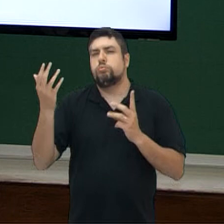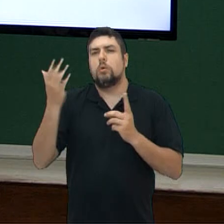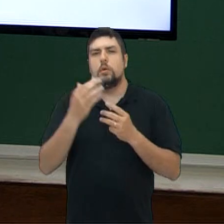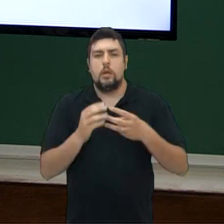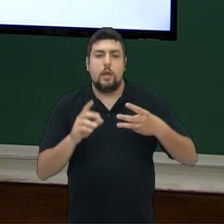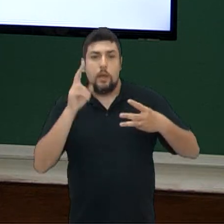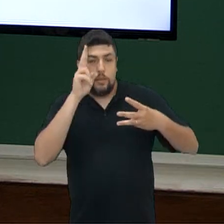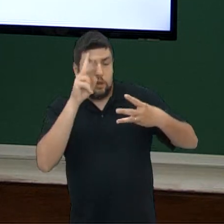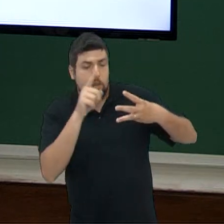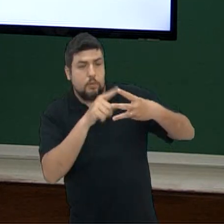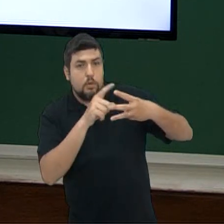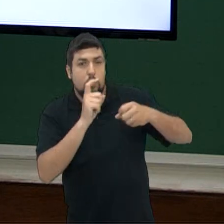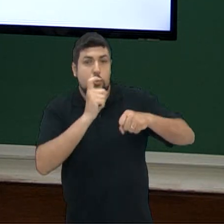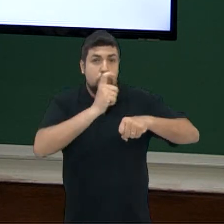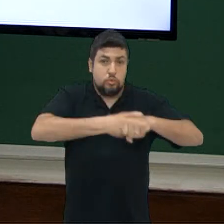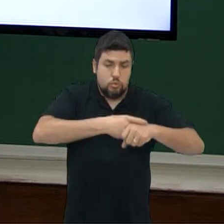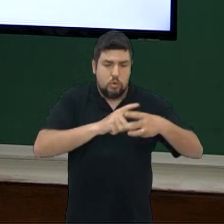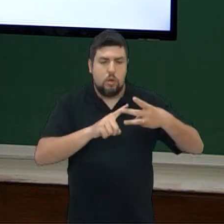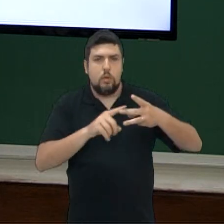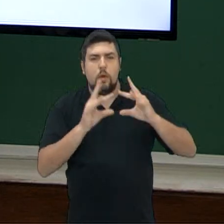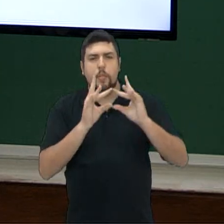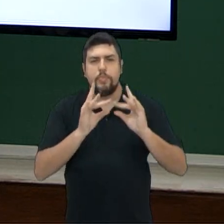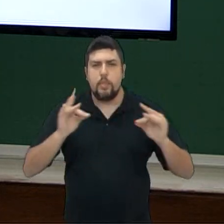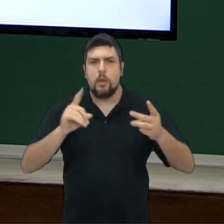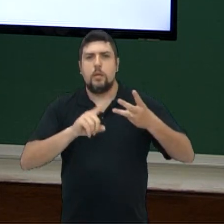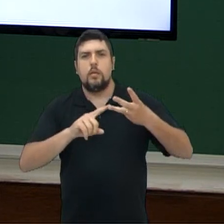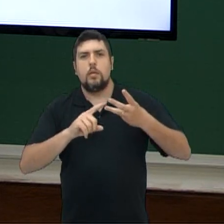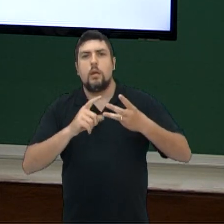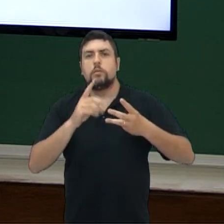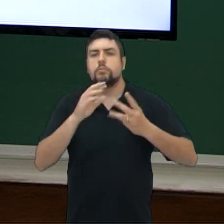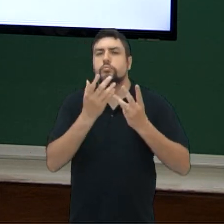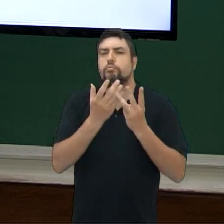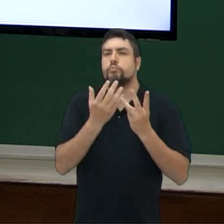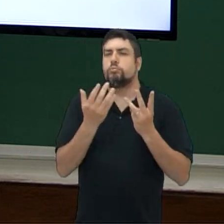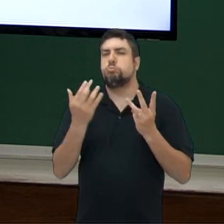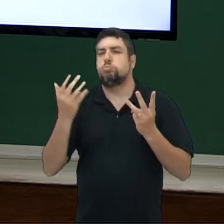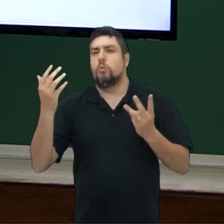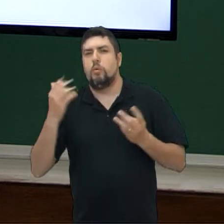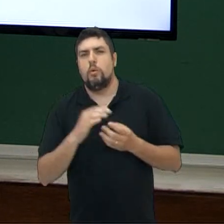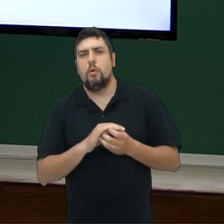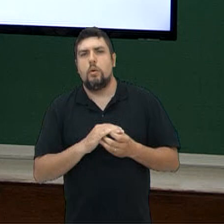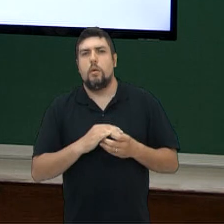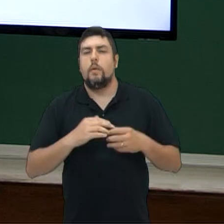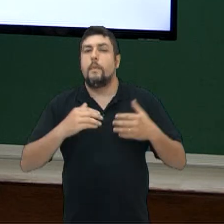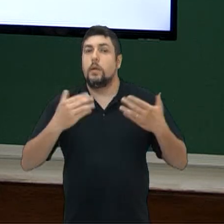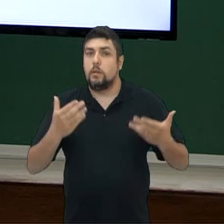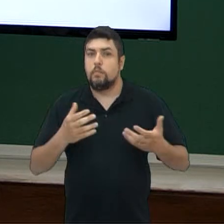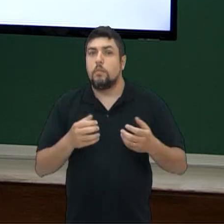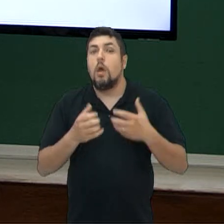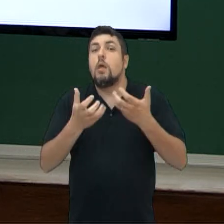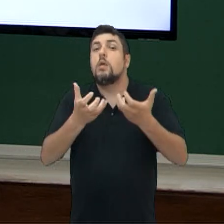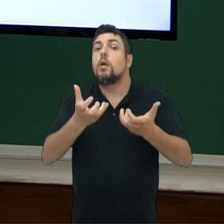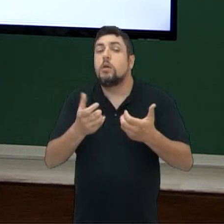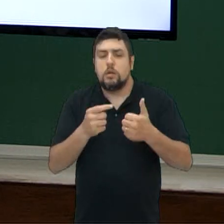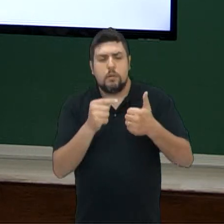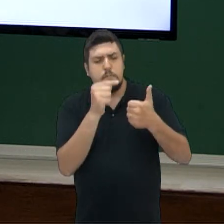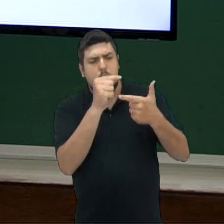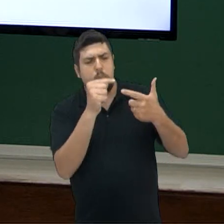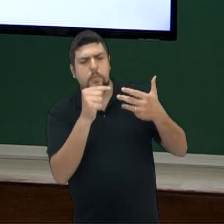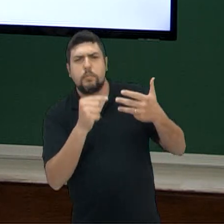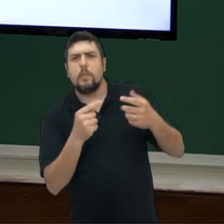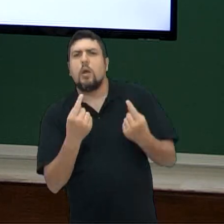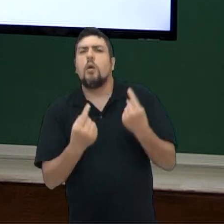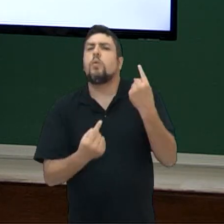3 estados, tanto sólido, líquido e gasoso. Lembrando que nesse caso, a gente quer a alternativa